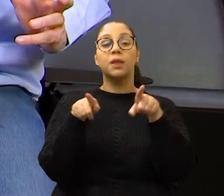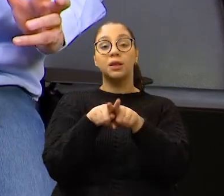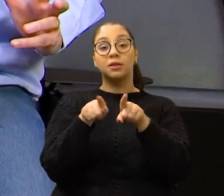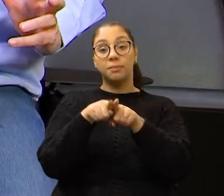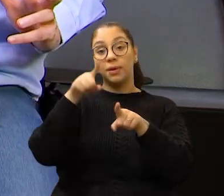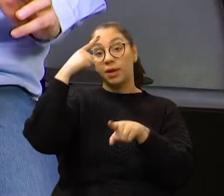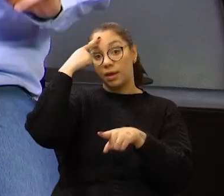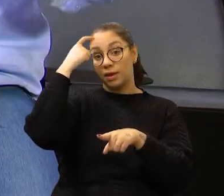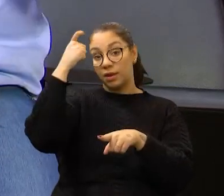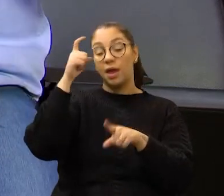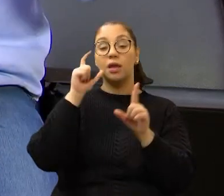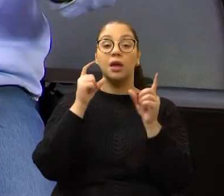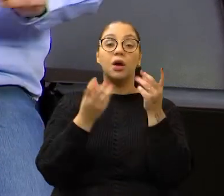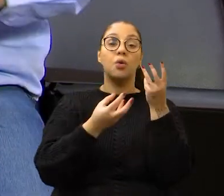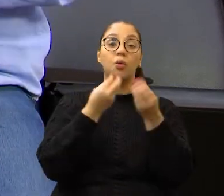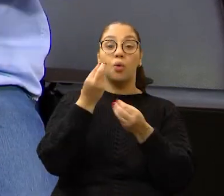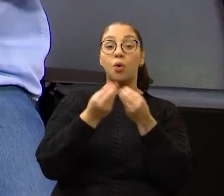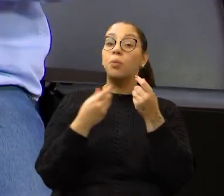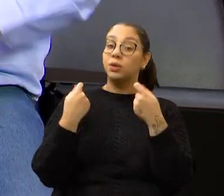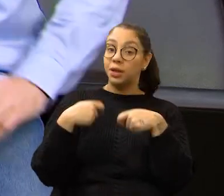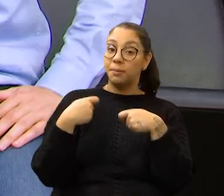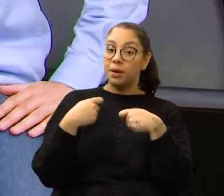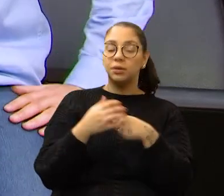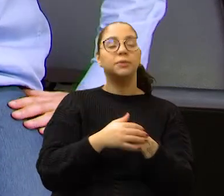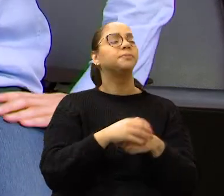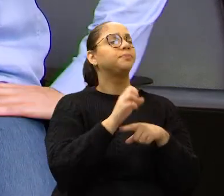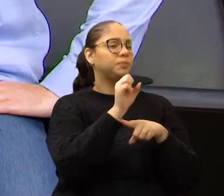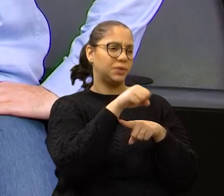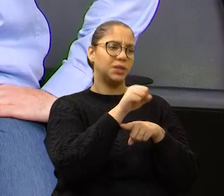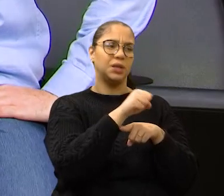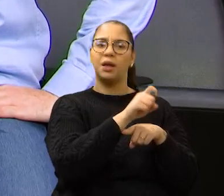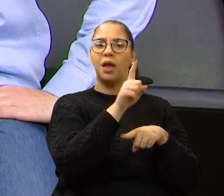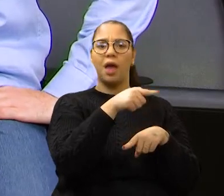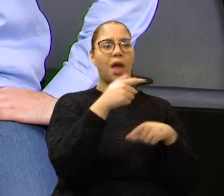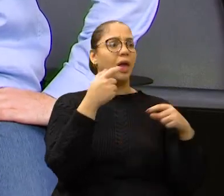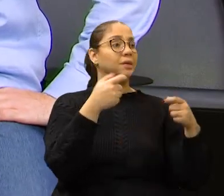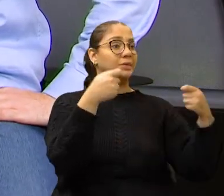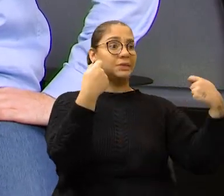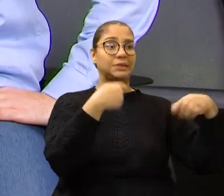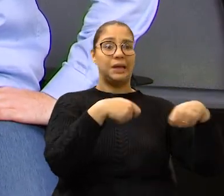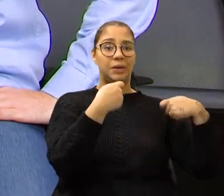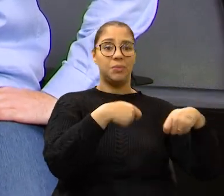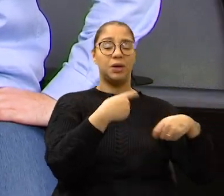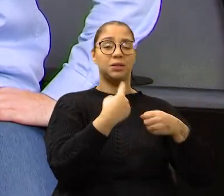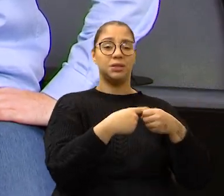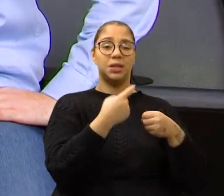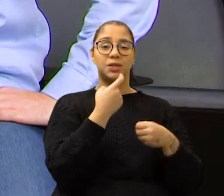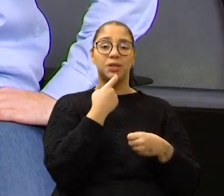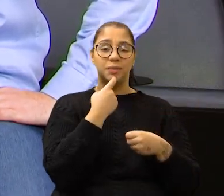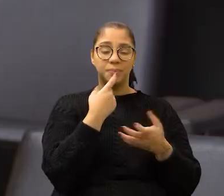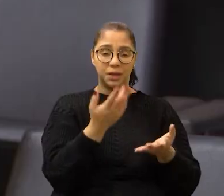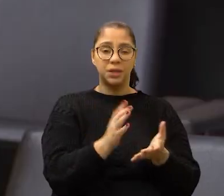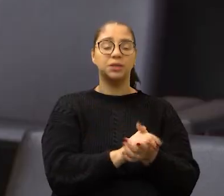E também esta ideia foi através de demanda? Com certeza. Essa é uma das grandes demandas da cidade de Campinas, do